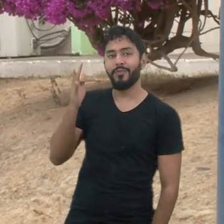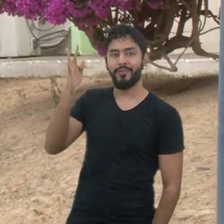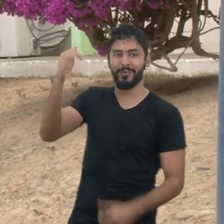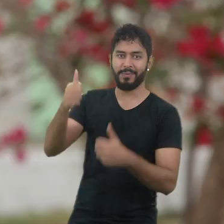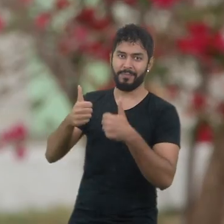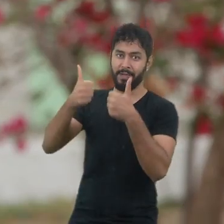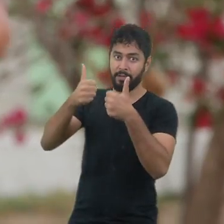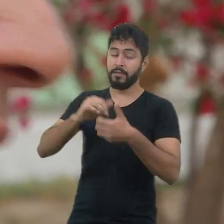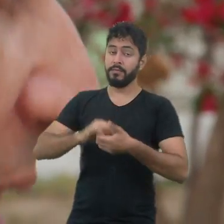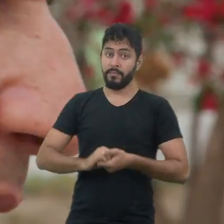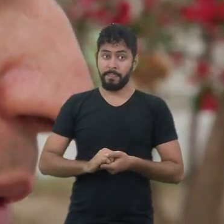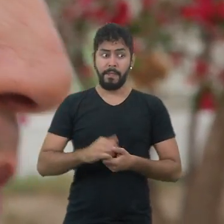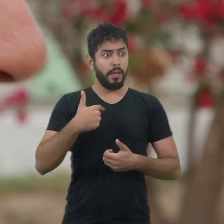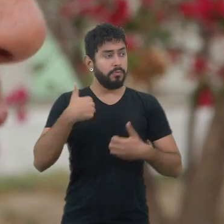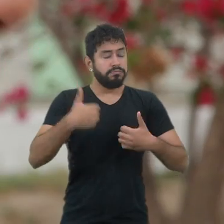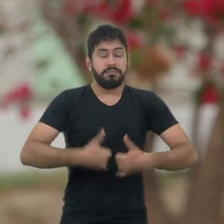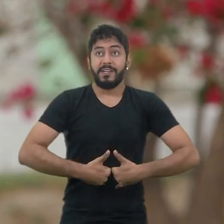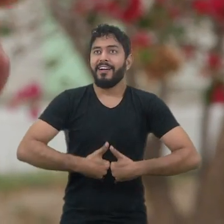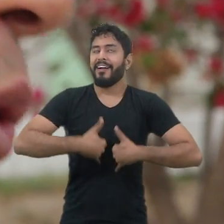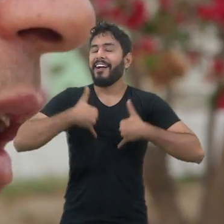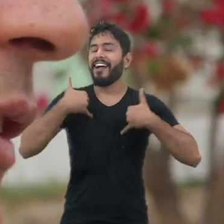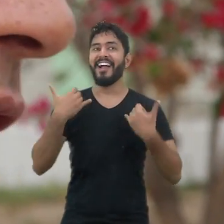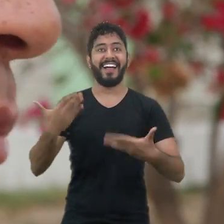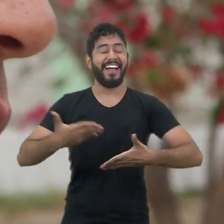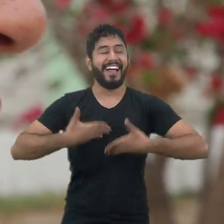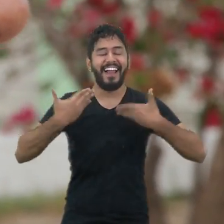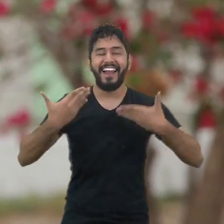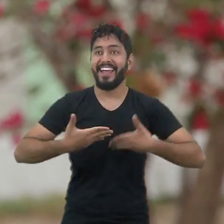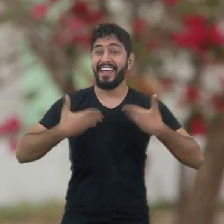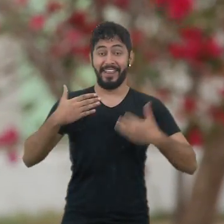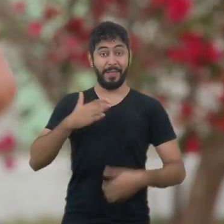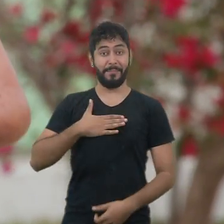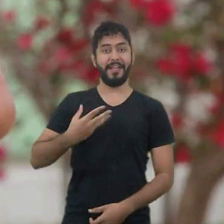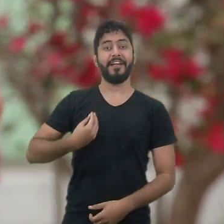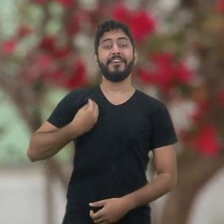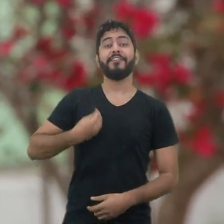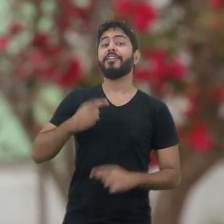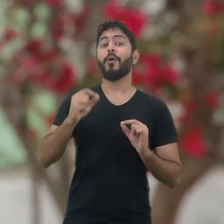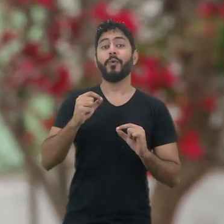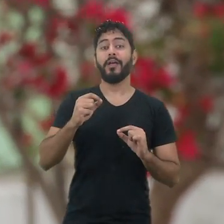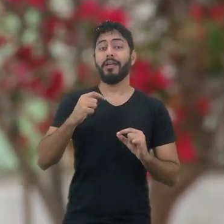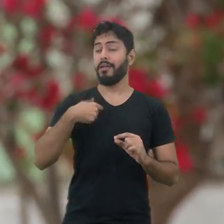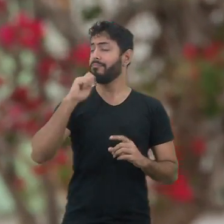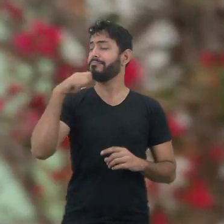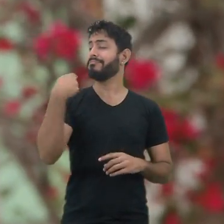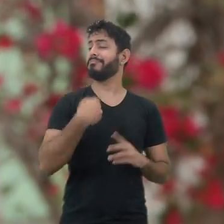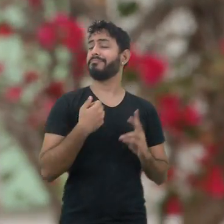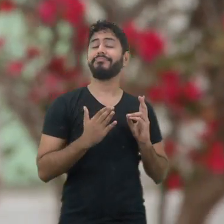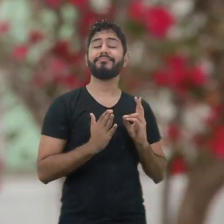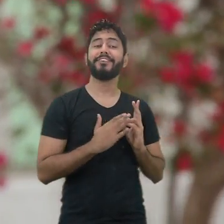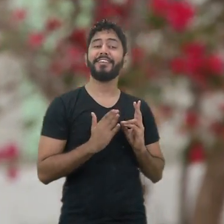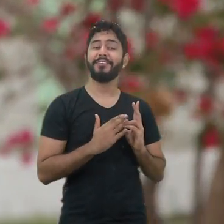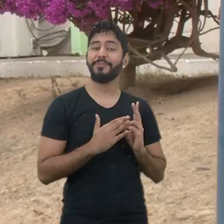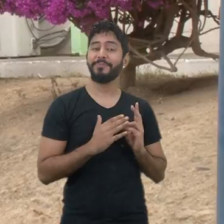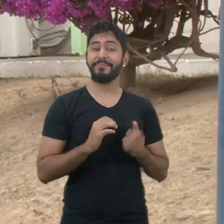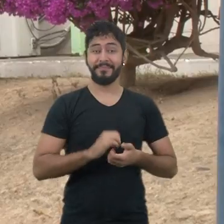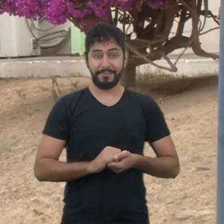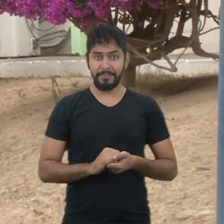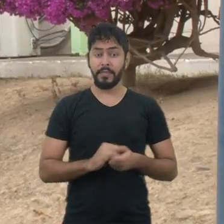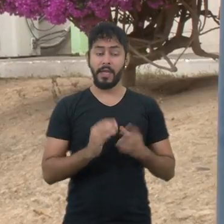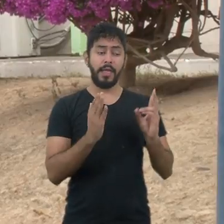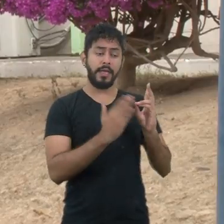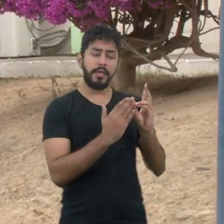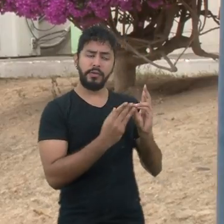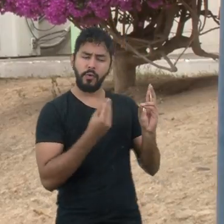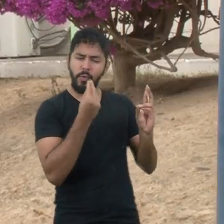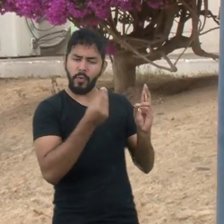sonhos. Para mim, é uma das maiores honras, das maiores alegrias da minha vida é ser índio. Ser